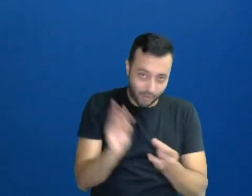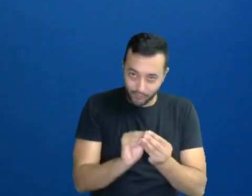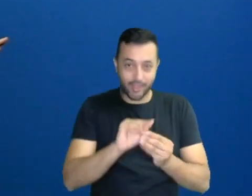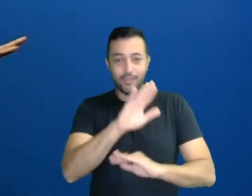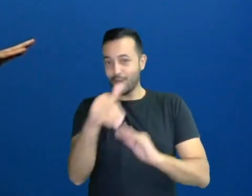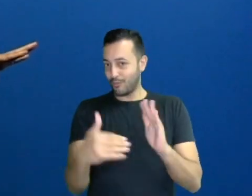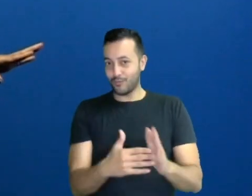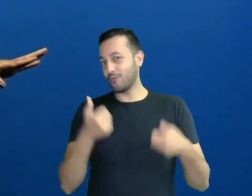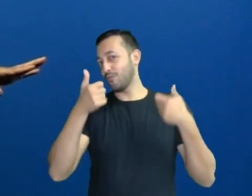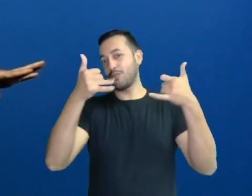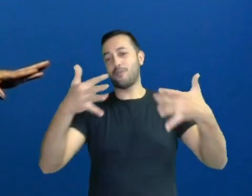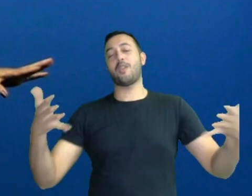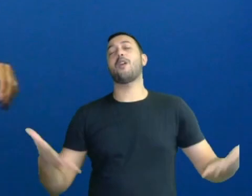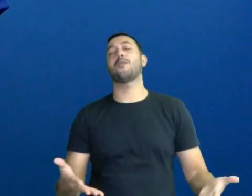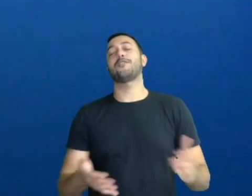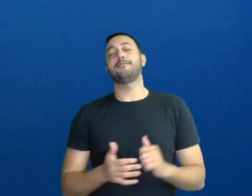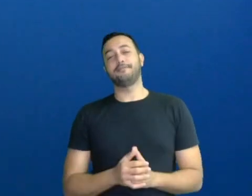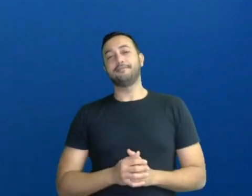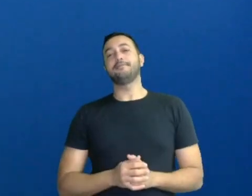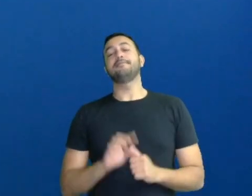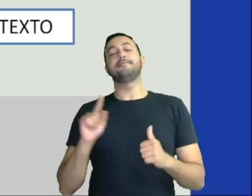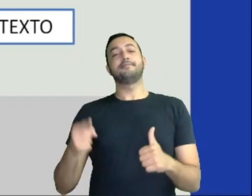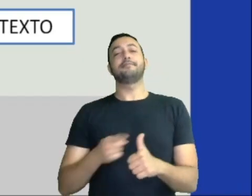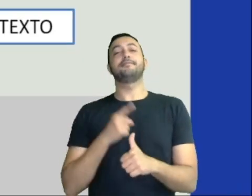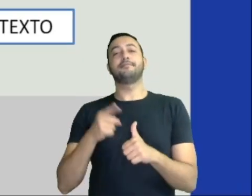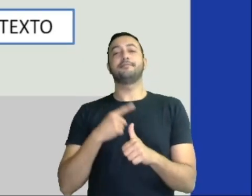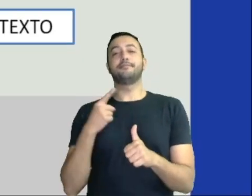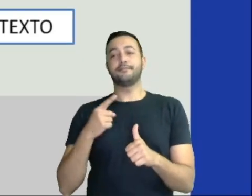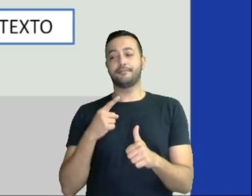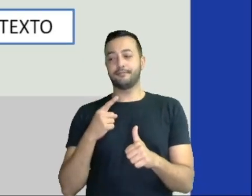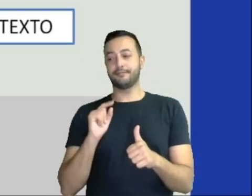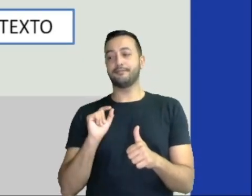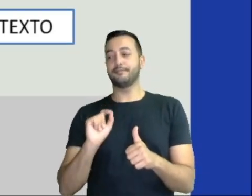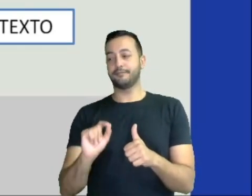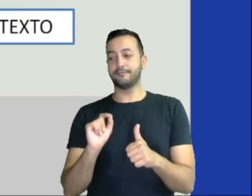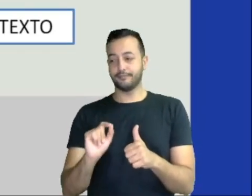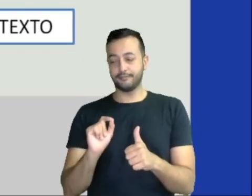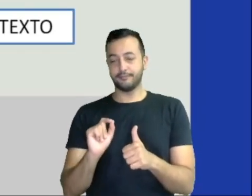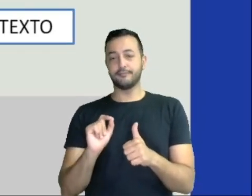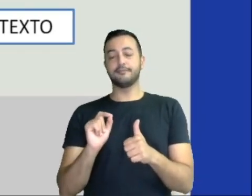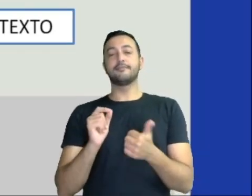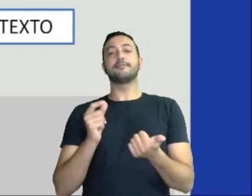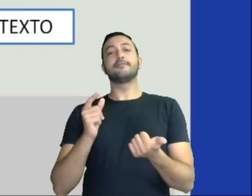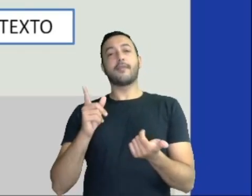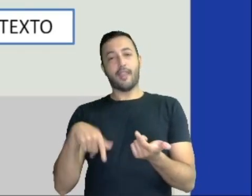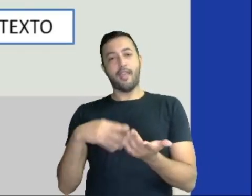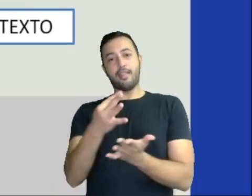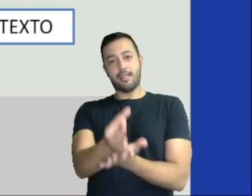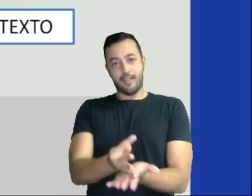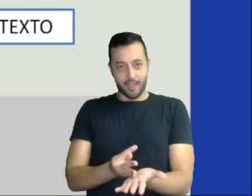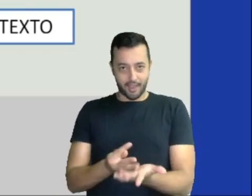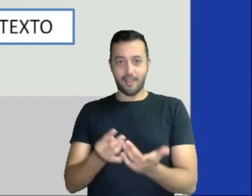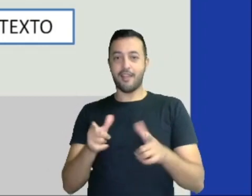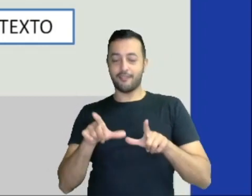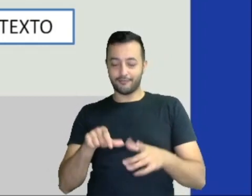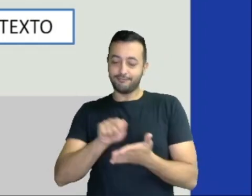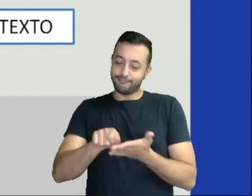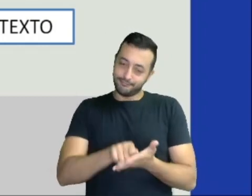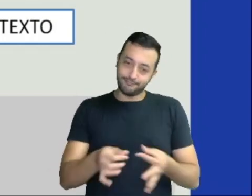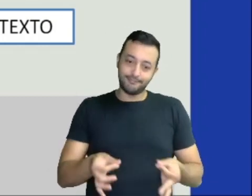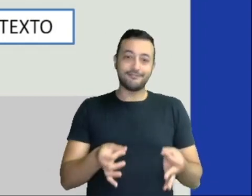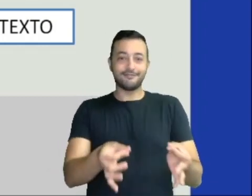que Nós aprendemos na nossa aula de hoje a primeira coisa que Nós aprendemos foi sobre o gênero textual bilhete